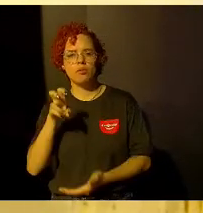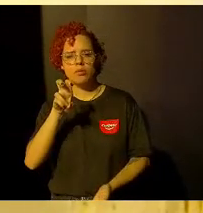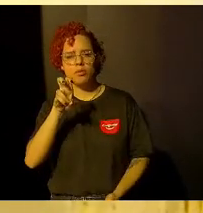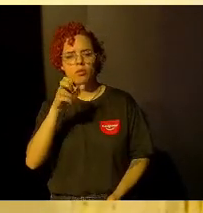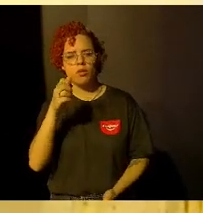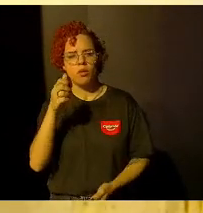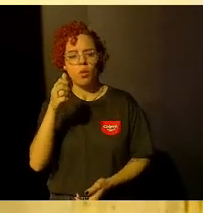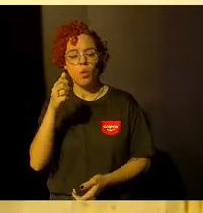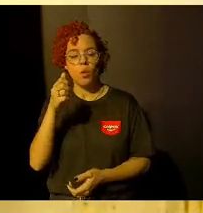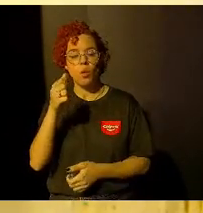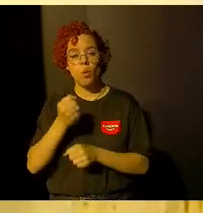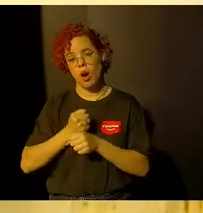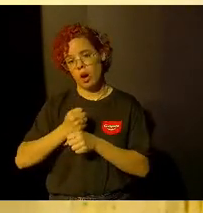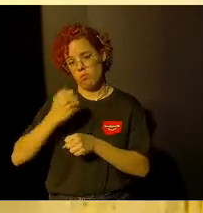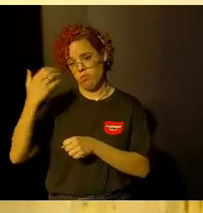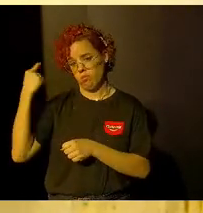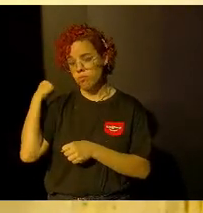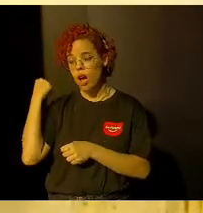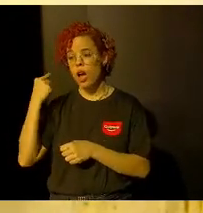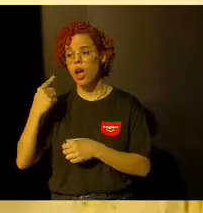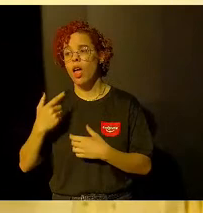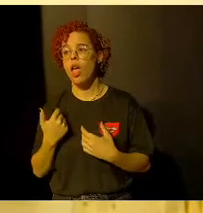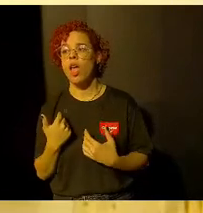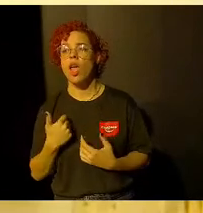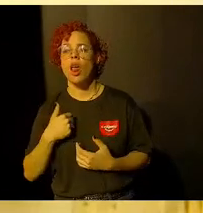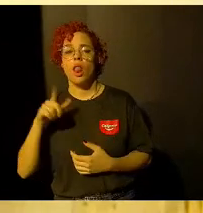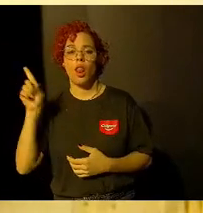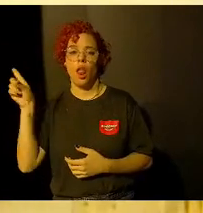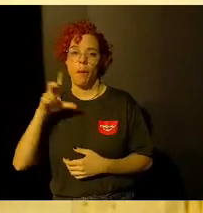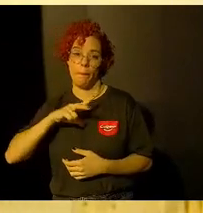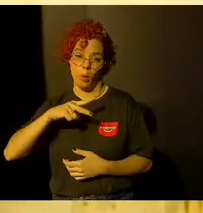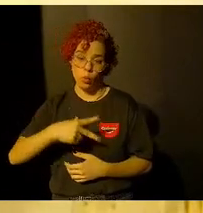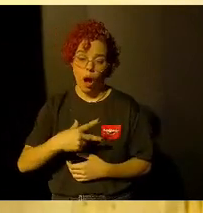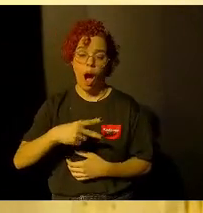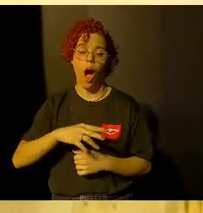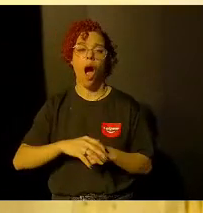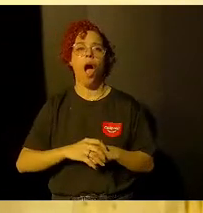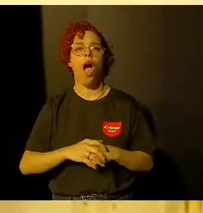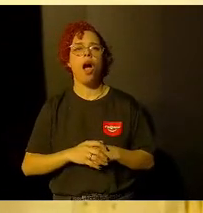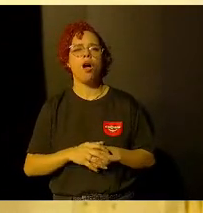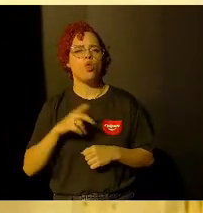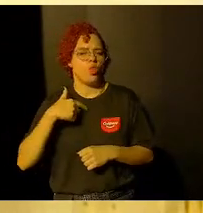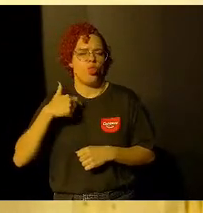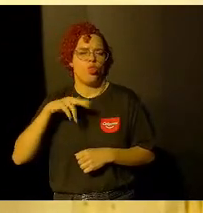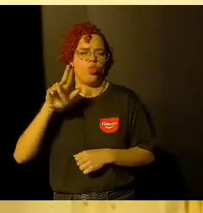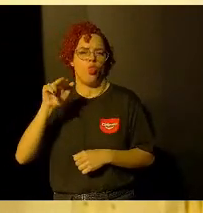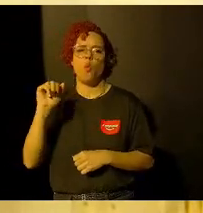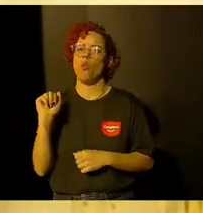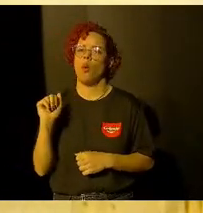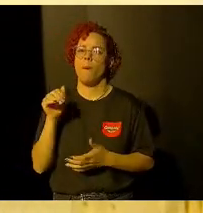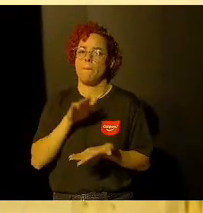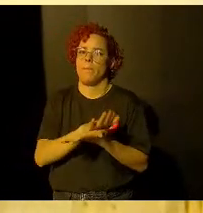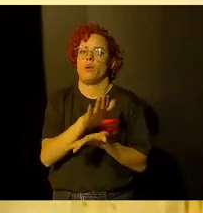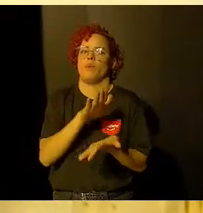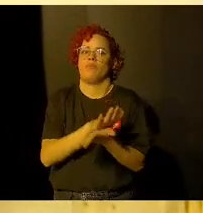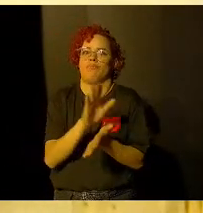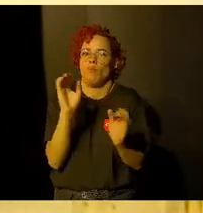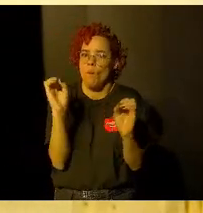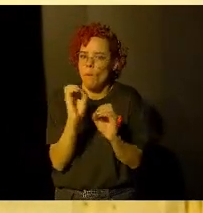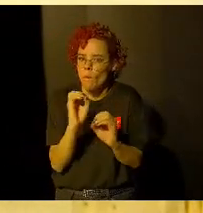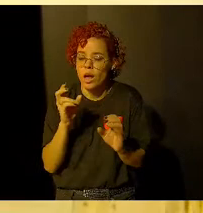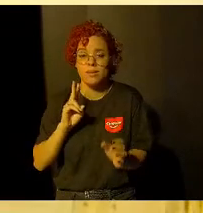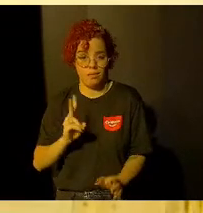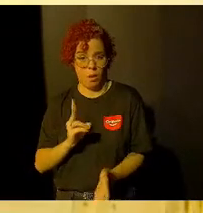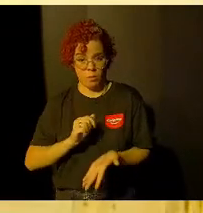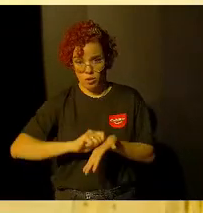atrás essa dama bate bem em em Portugal nunca tinha sempre escrevi mas nunca tinha publicado nada